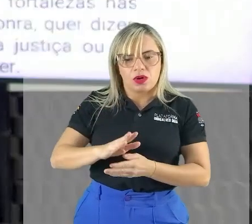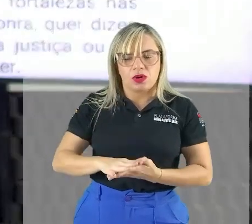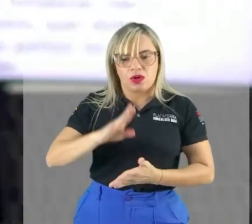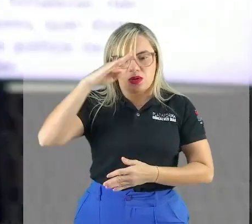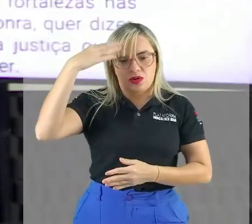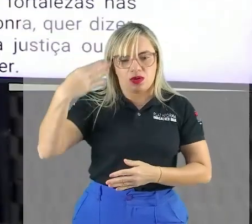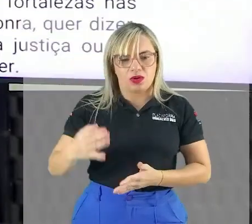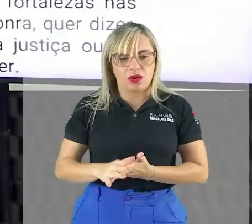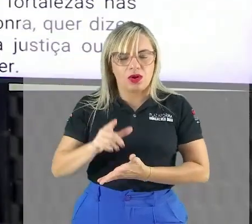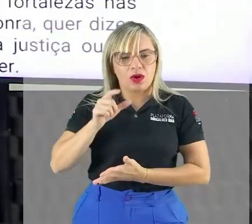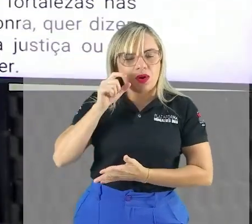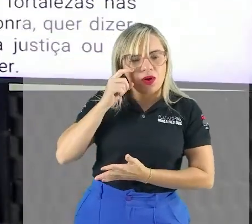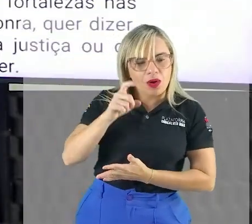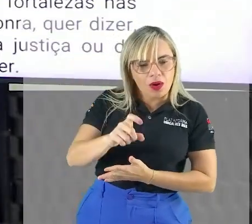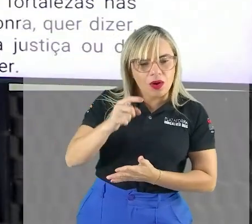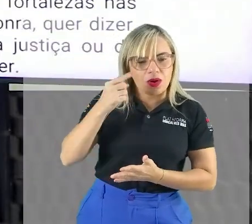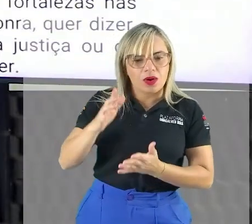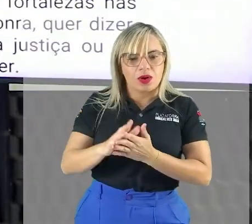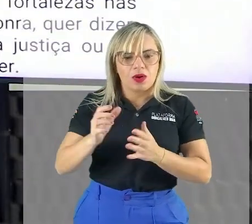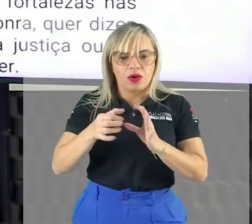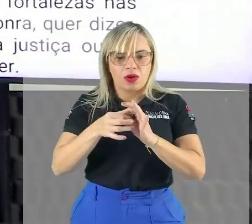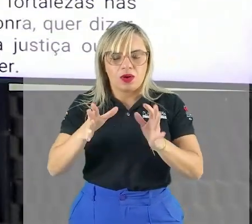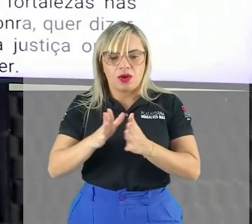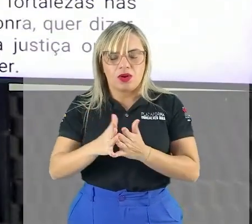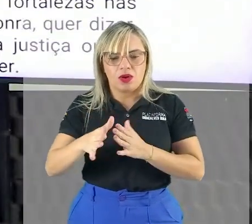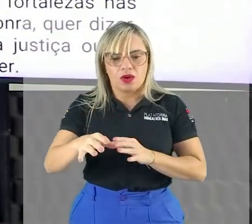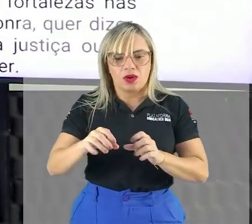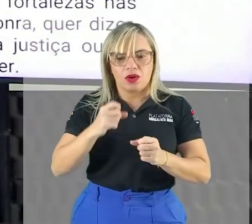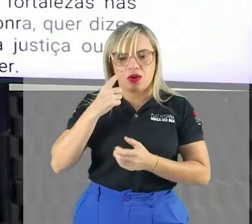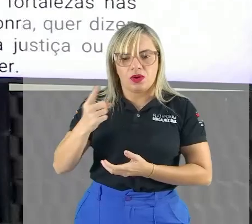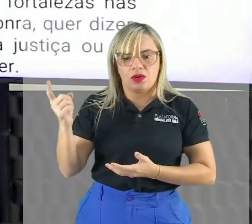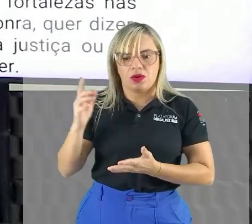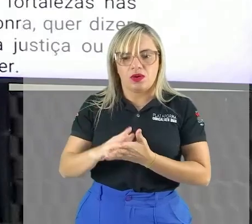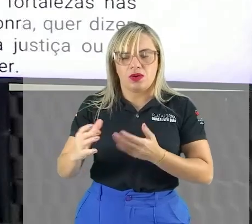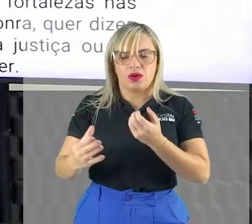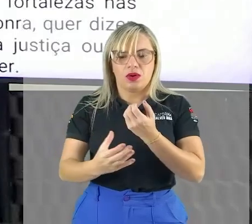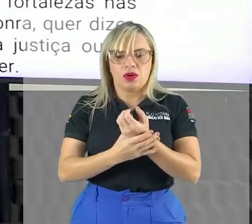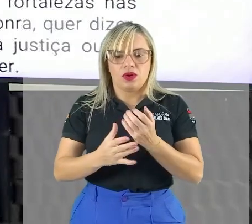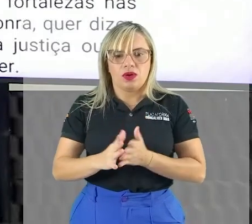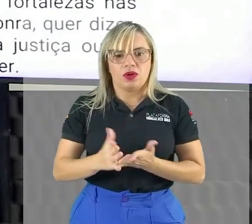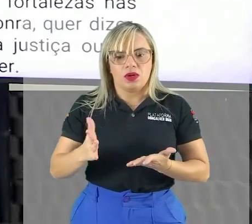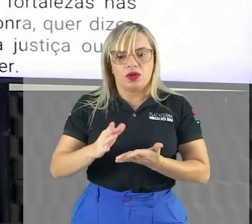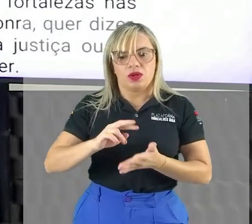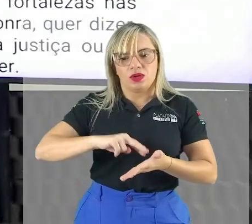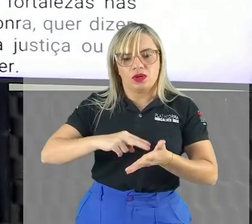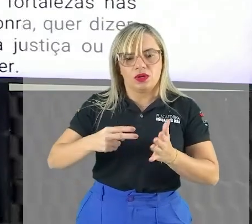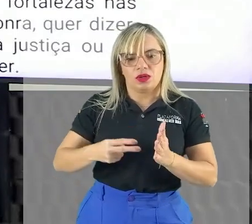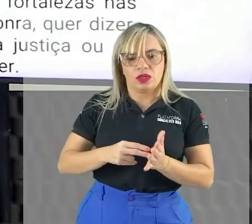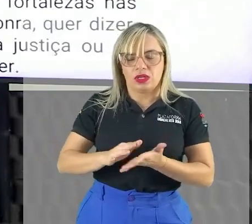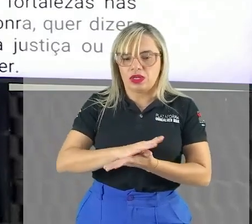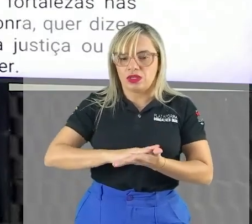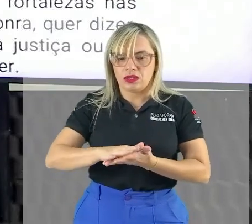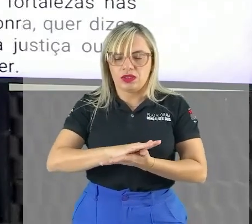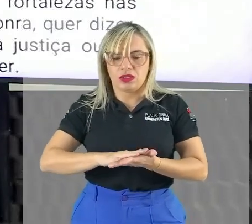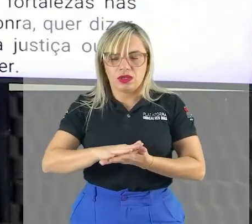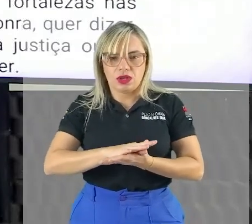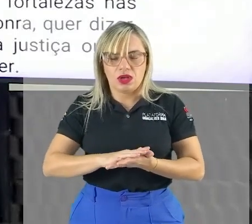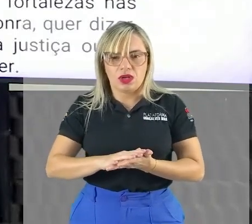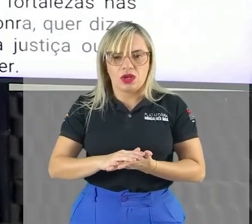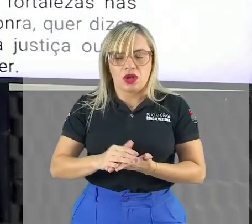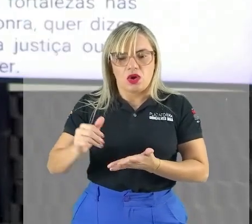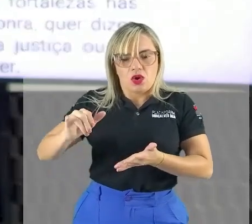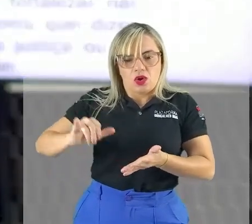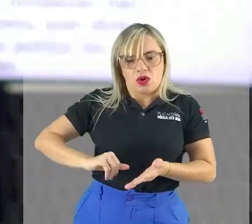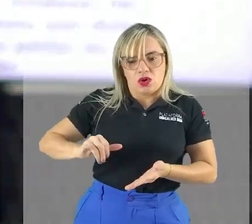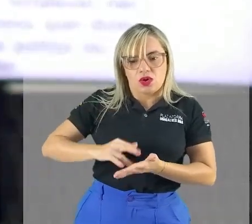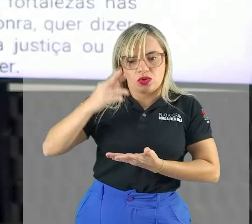faculdade. Proteção quer dizer, nada deve ser feito em prejuízo do Senhor quanto ao seu corpo. Segurança, nada